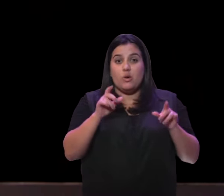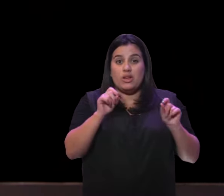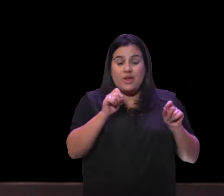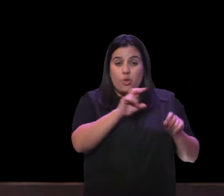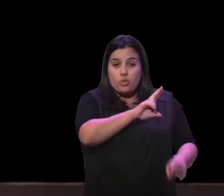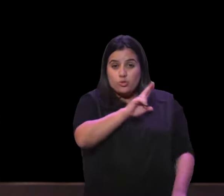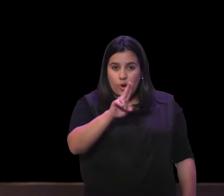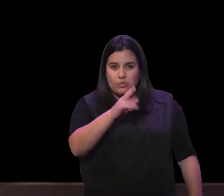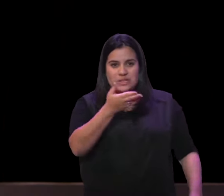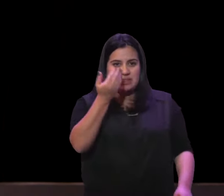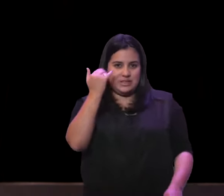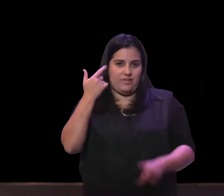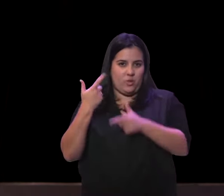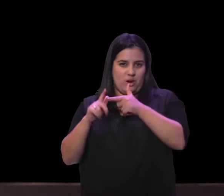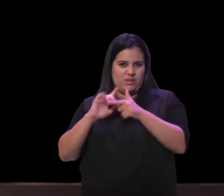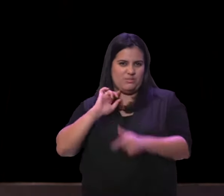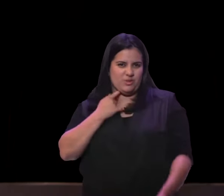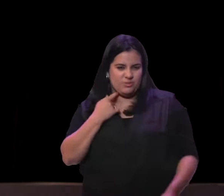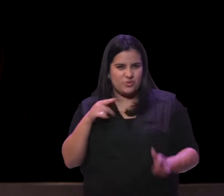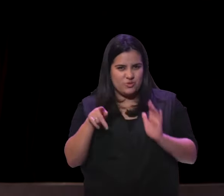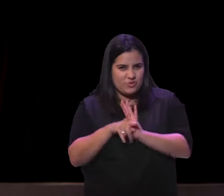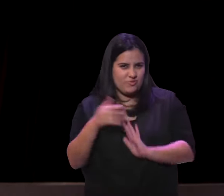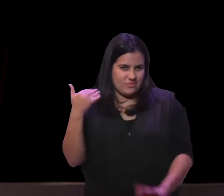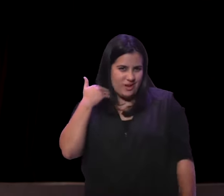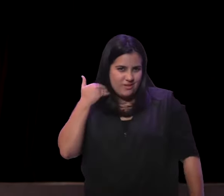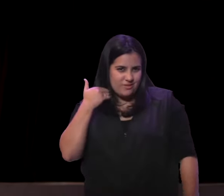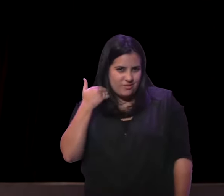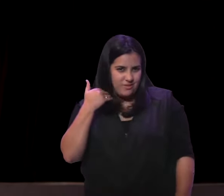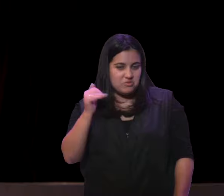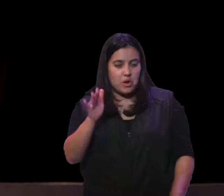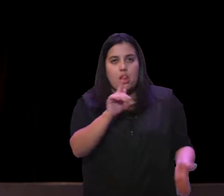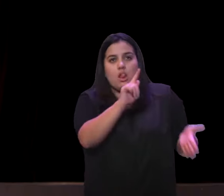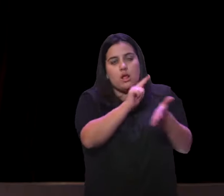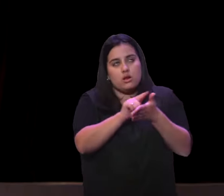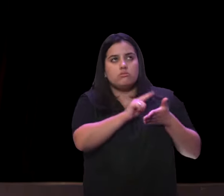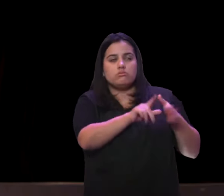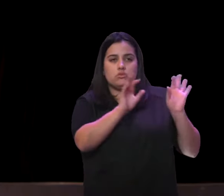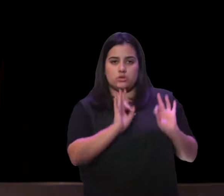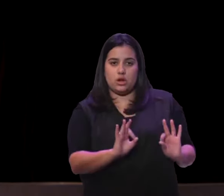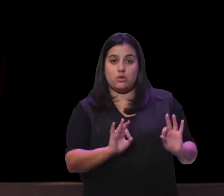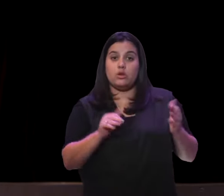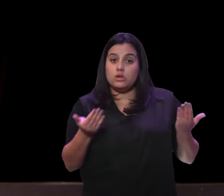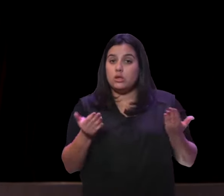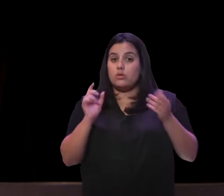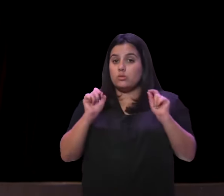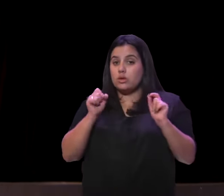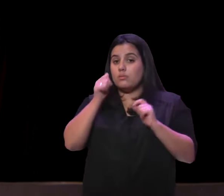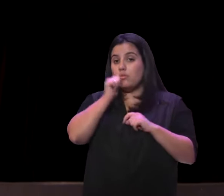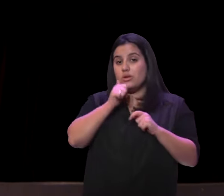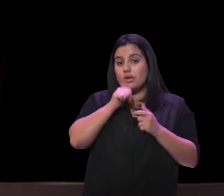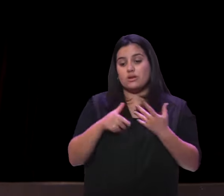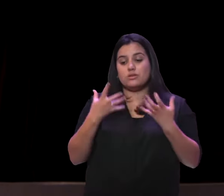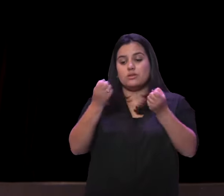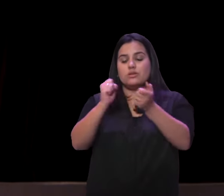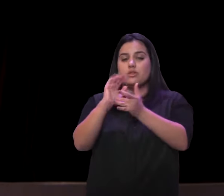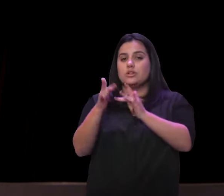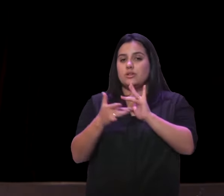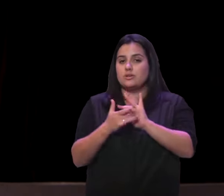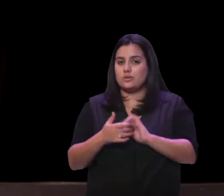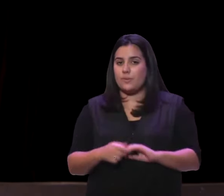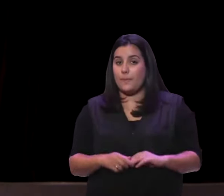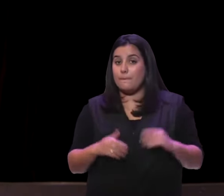anos. Depois disso ela se converte. Não teve mais como. Quando a presença de Deus,